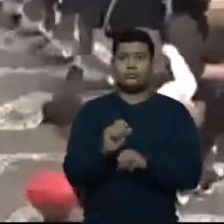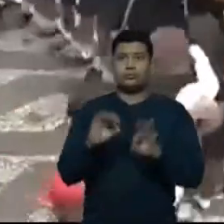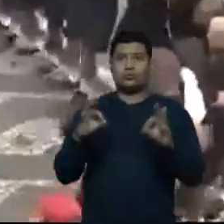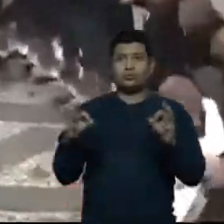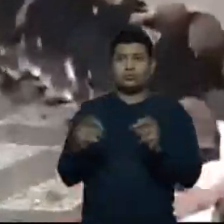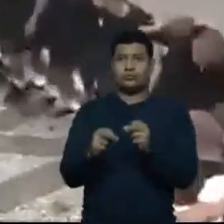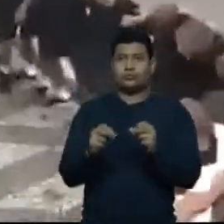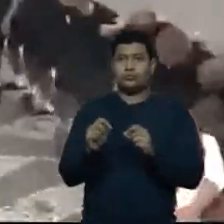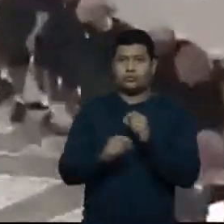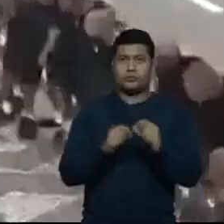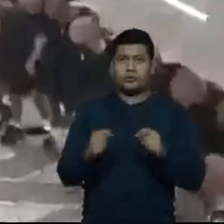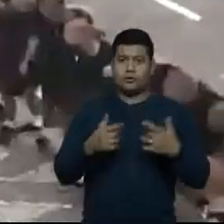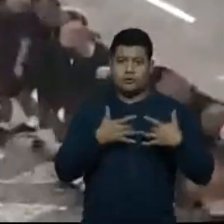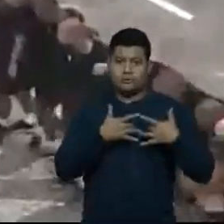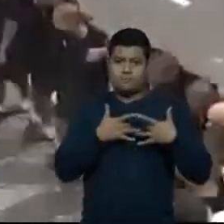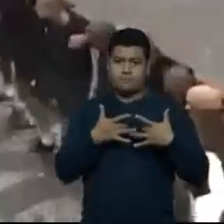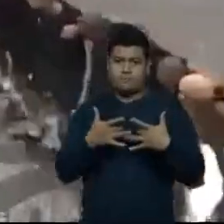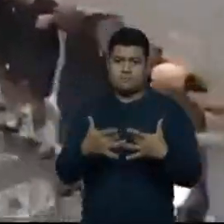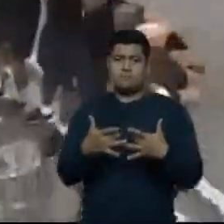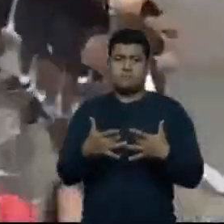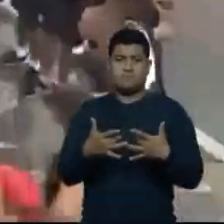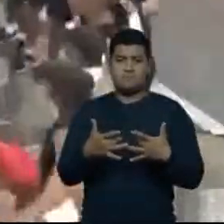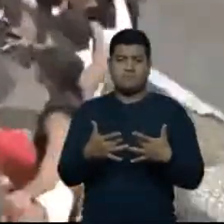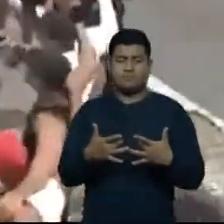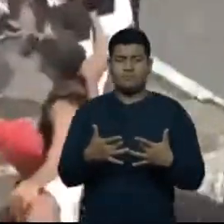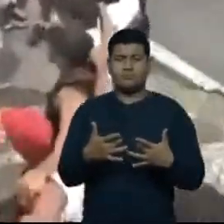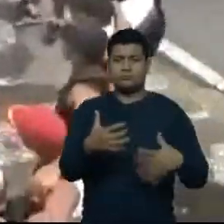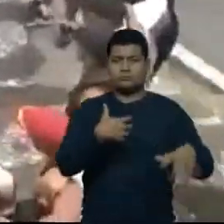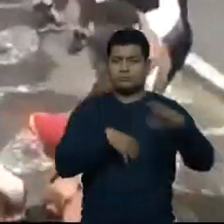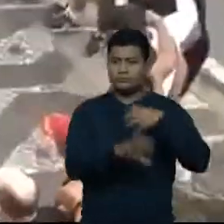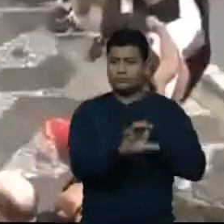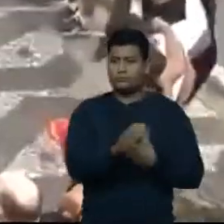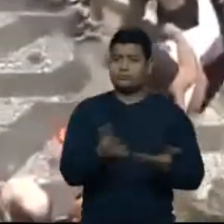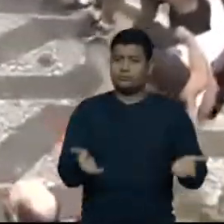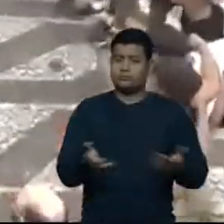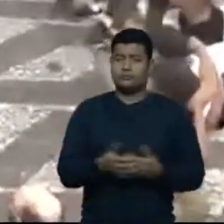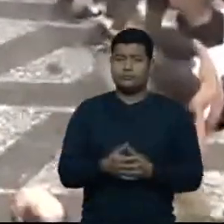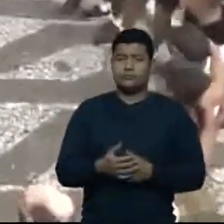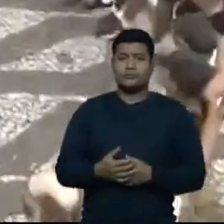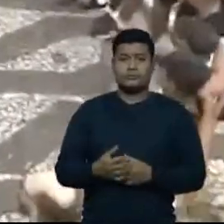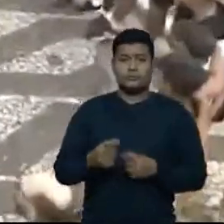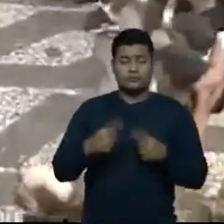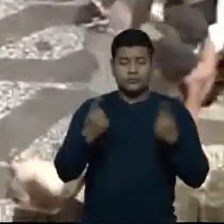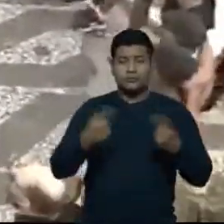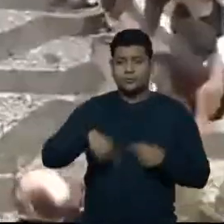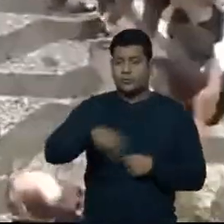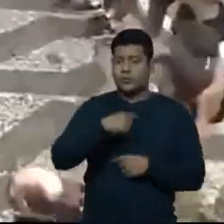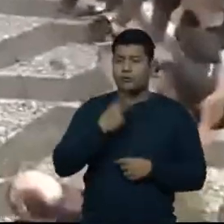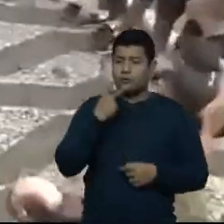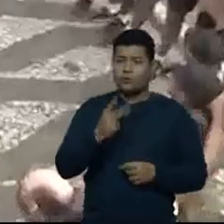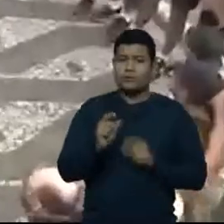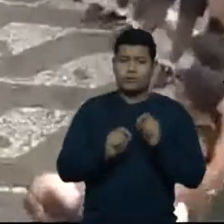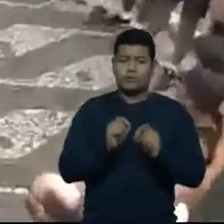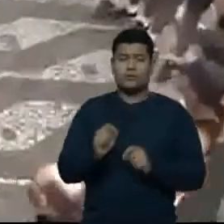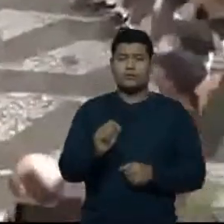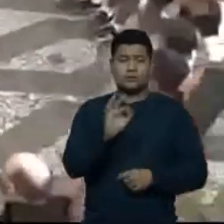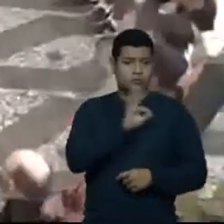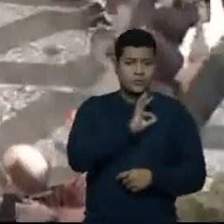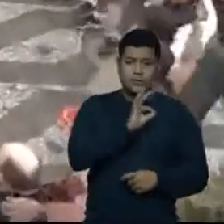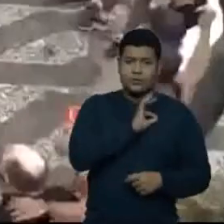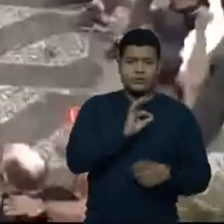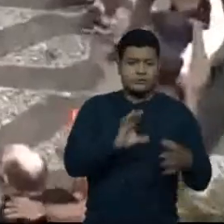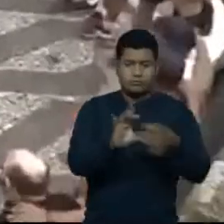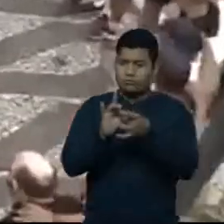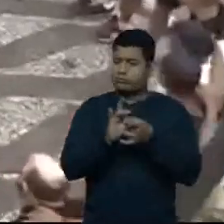se solidarizar. Então, a gente fala, polícia é polícia, está todo mundo unido